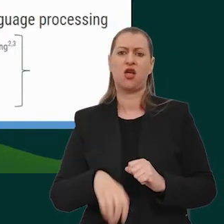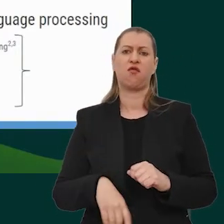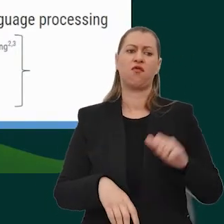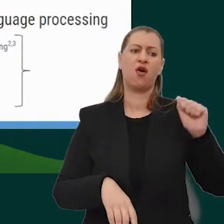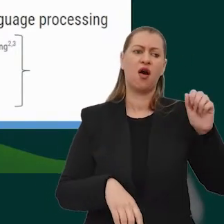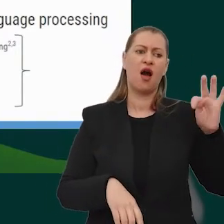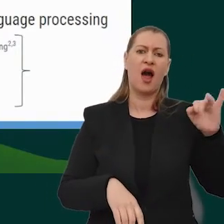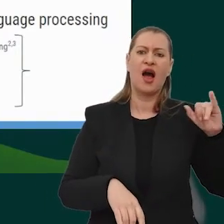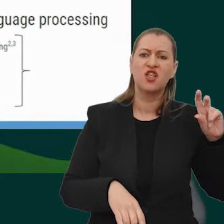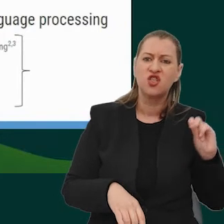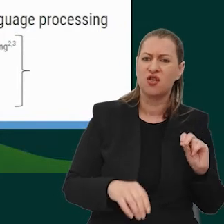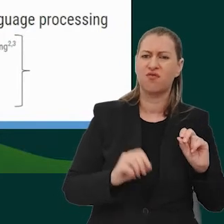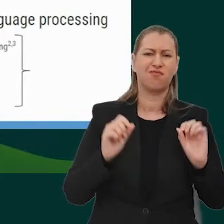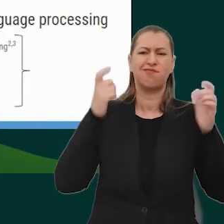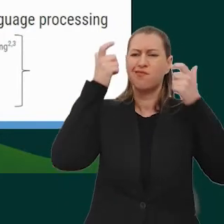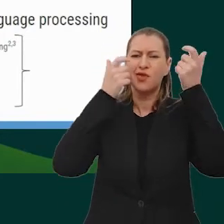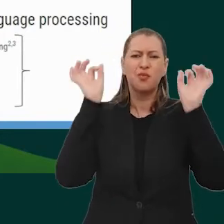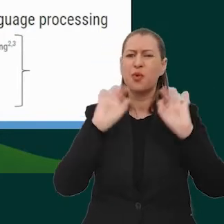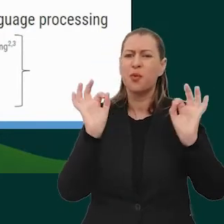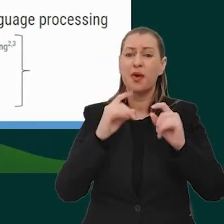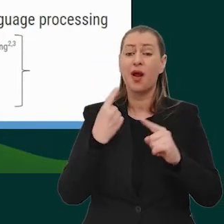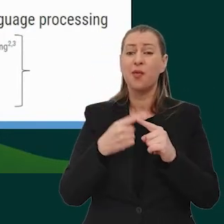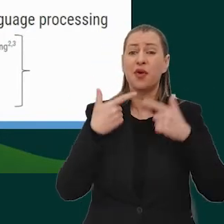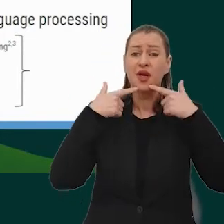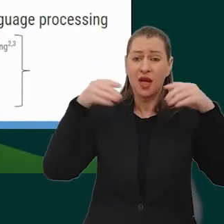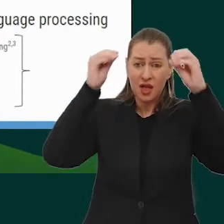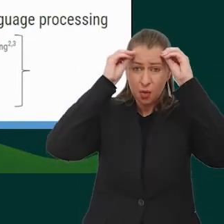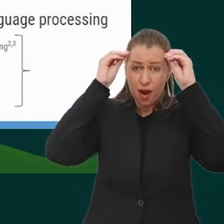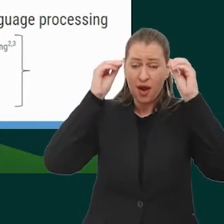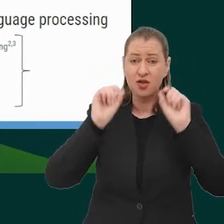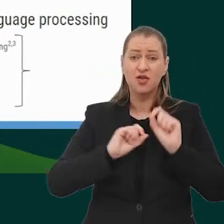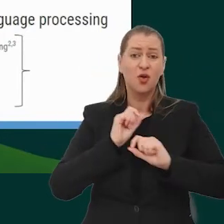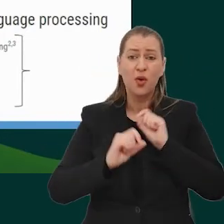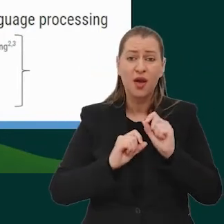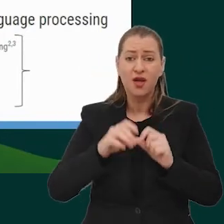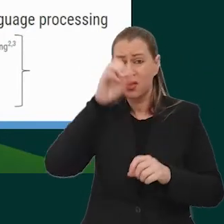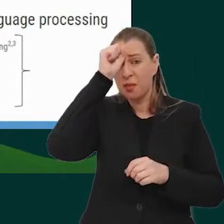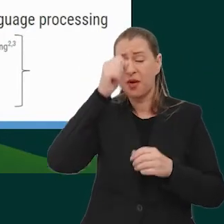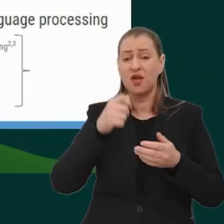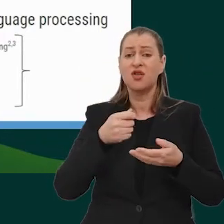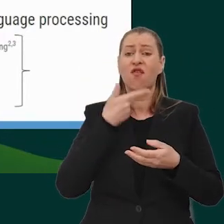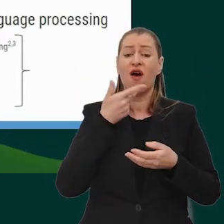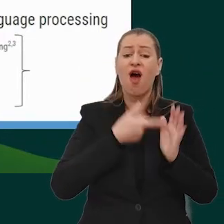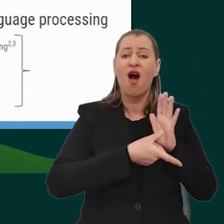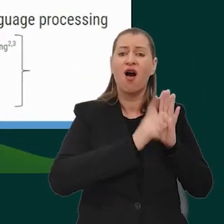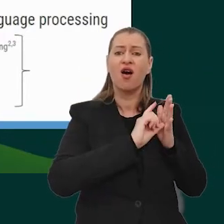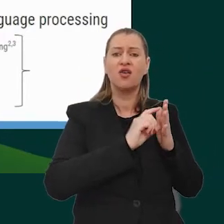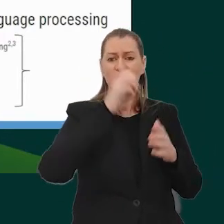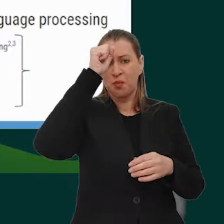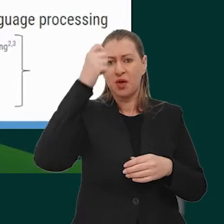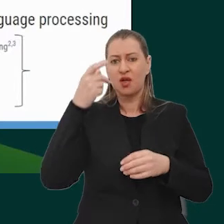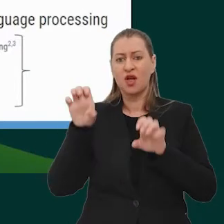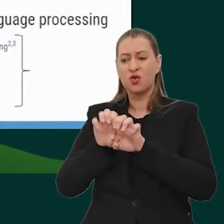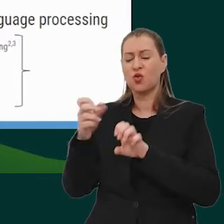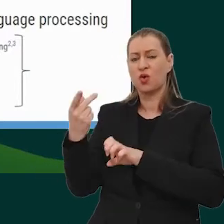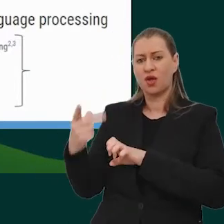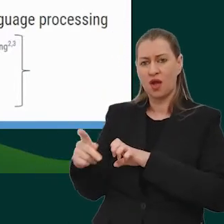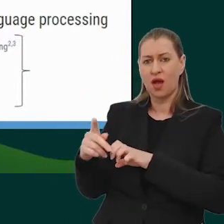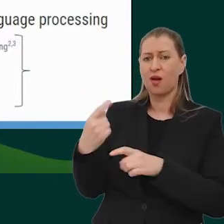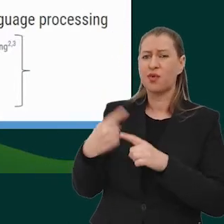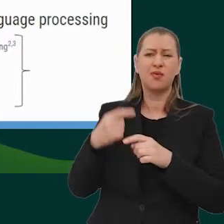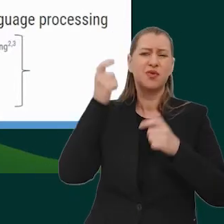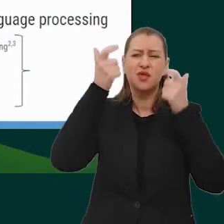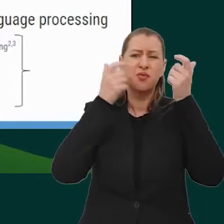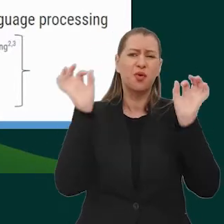é uma preposição. Porque a linguagem a gente aprende a falar antes de aprender a estrutura dela, né? A gente não precisa se preocupar com esse tipo de